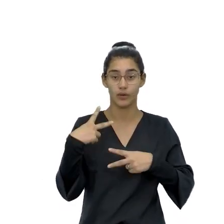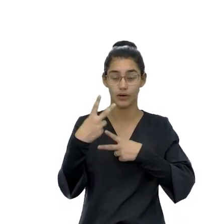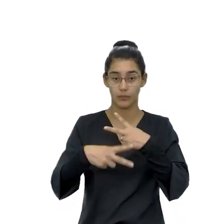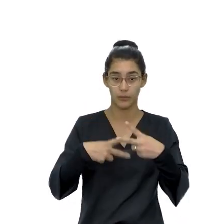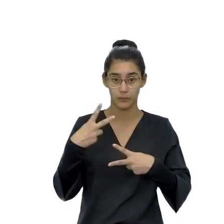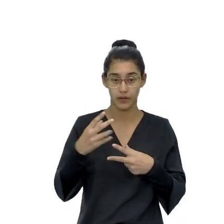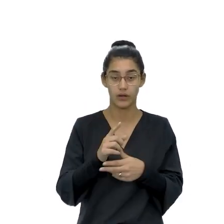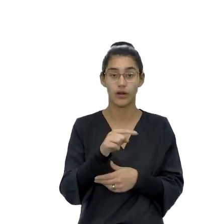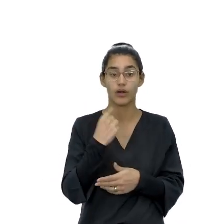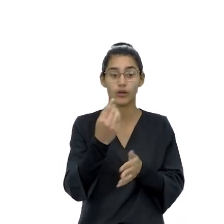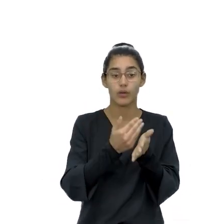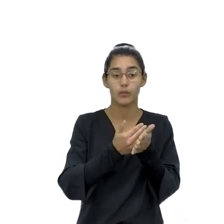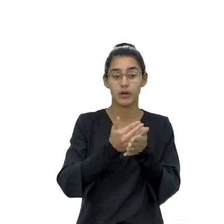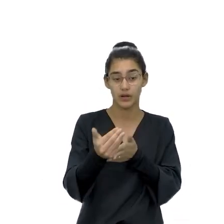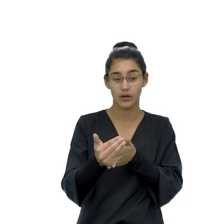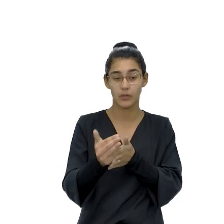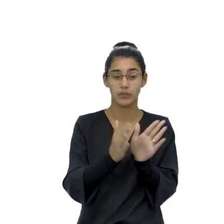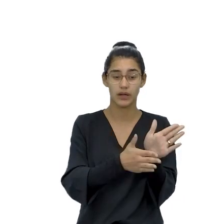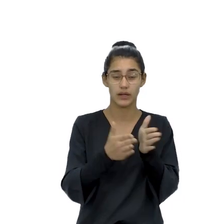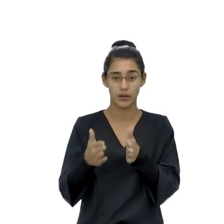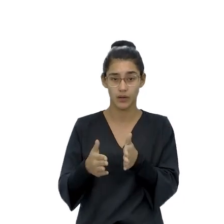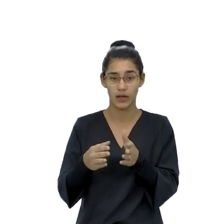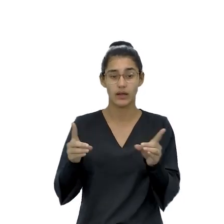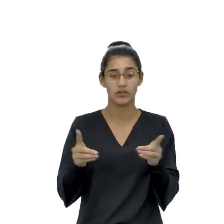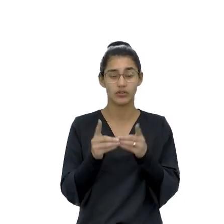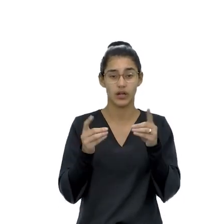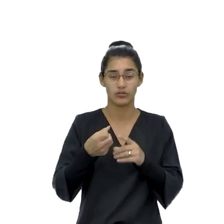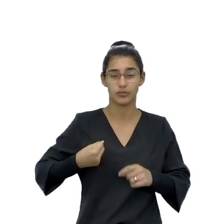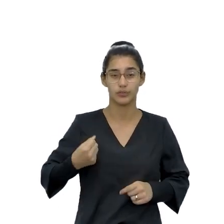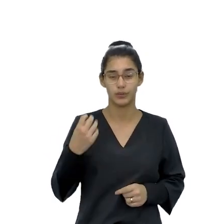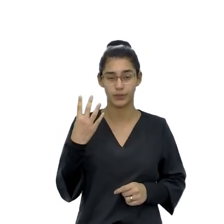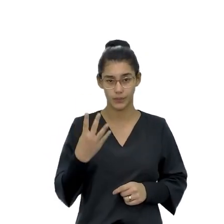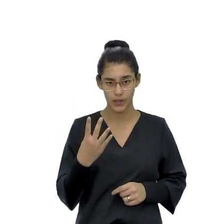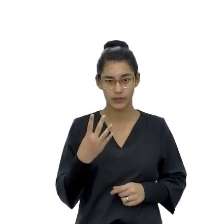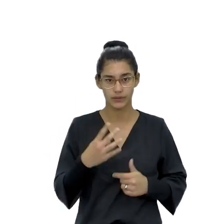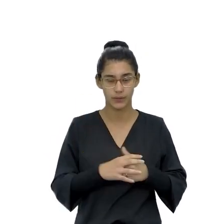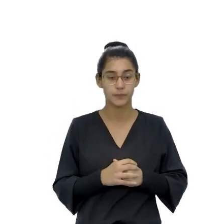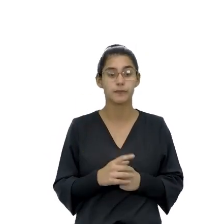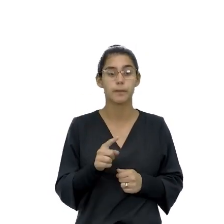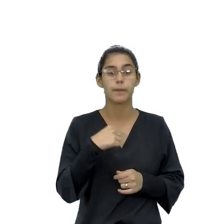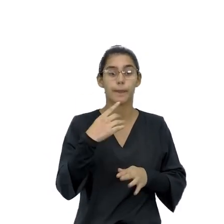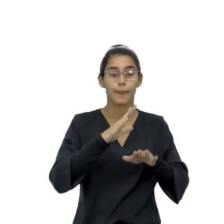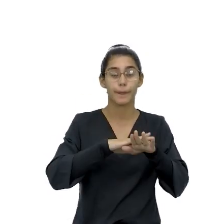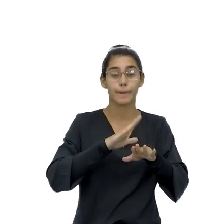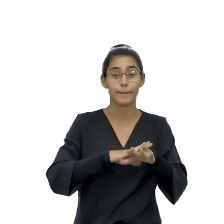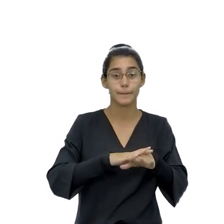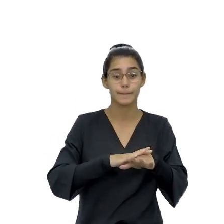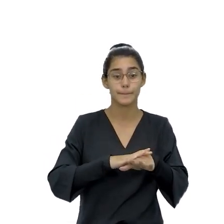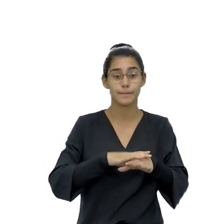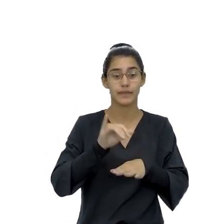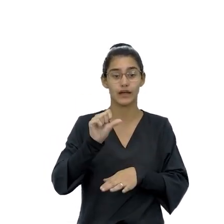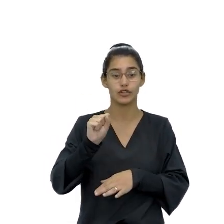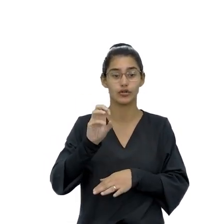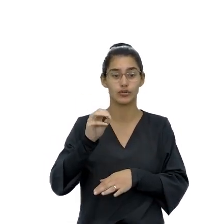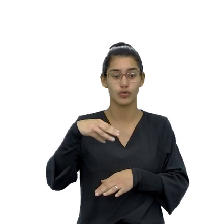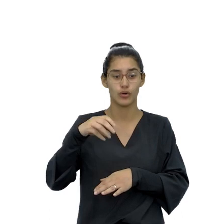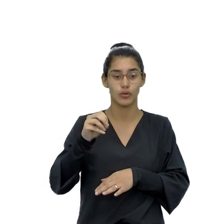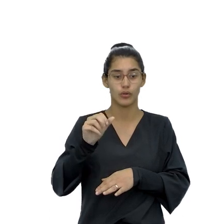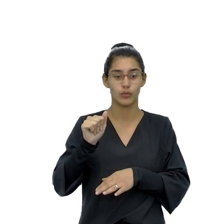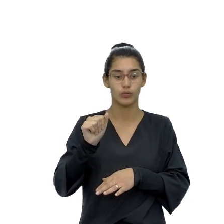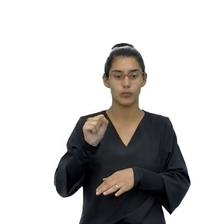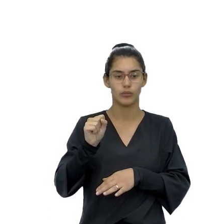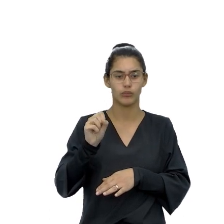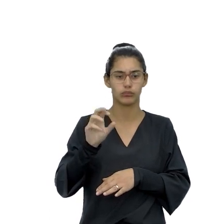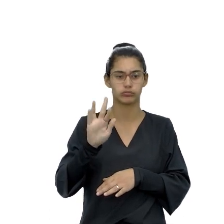bimestre, nós começamos lá na sequência didática 4, tá? E nós trabalhamos com o isomorfismo de